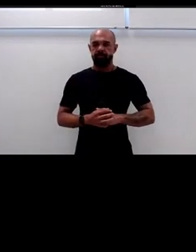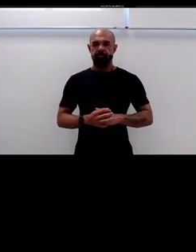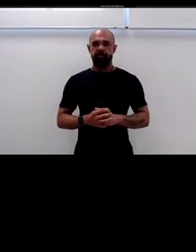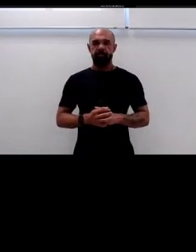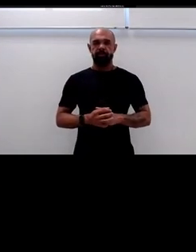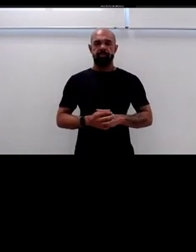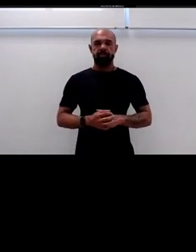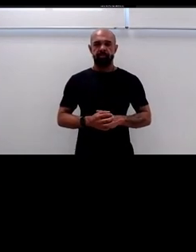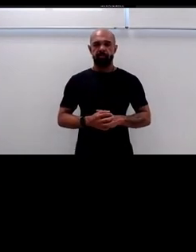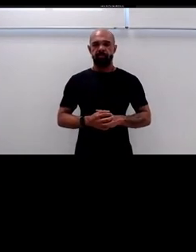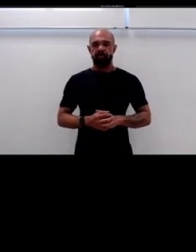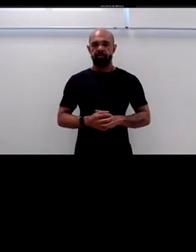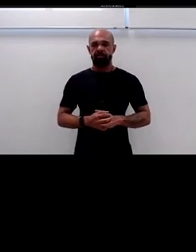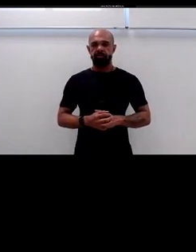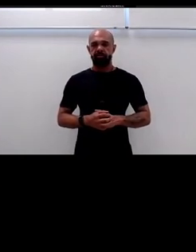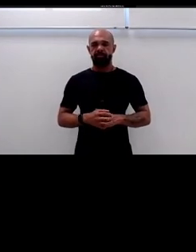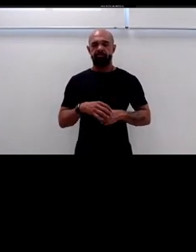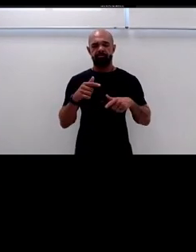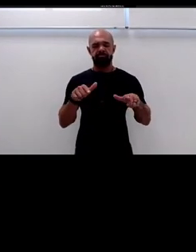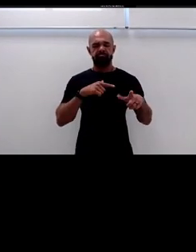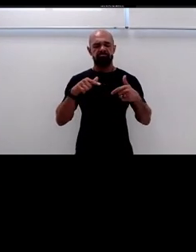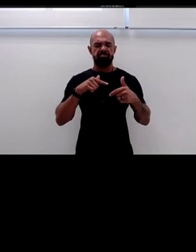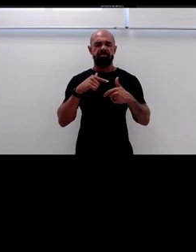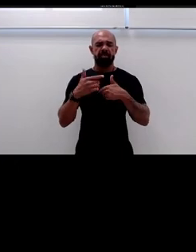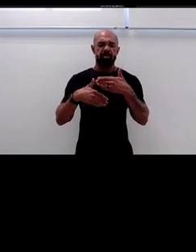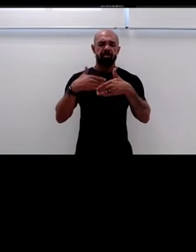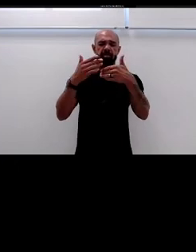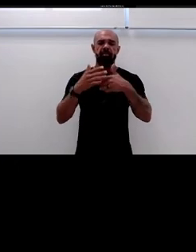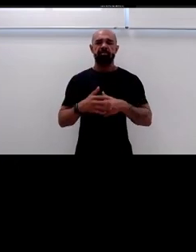O trabalho vai nascendo.